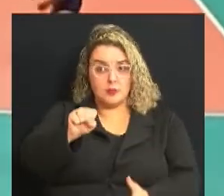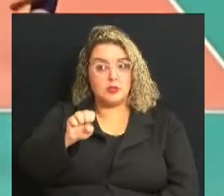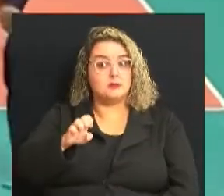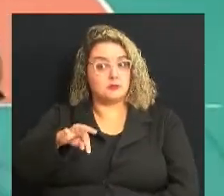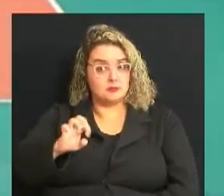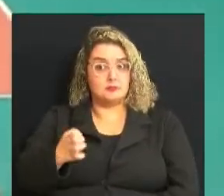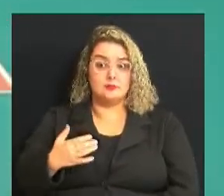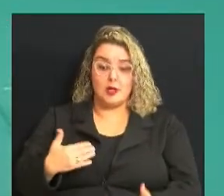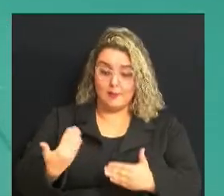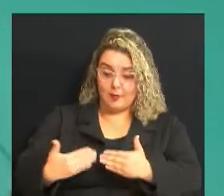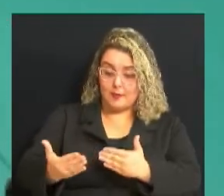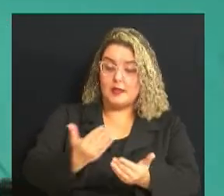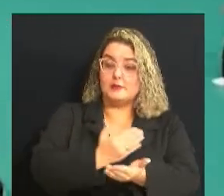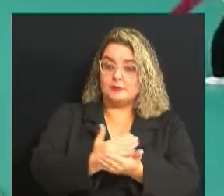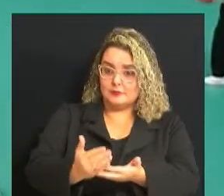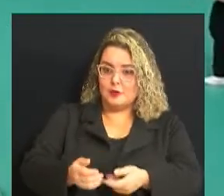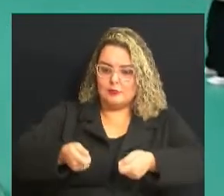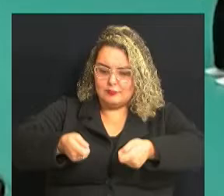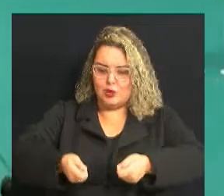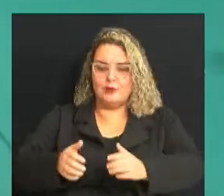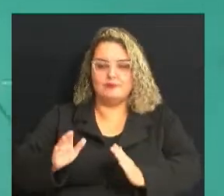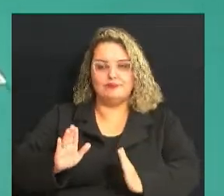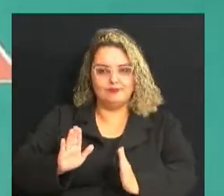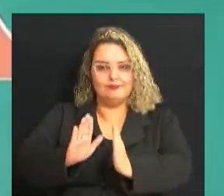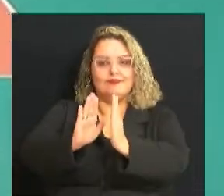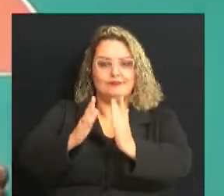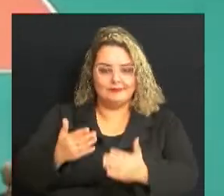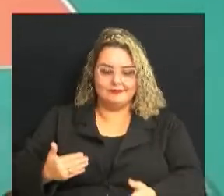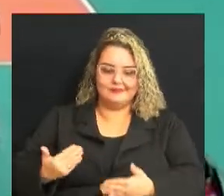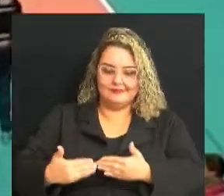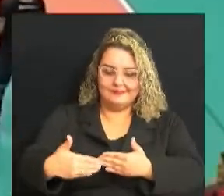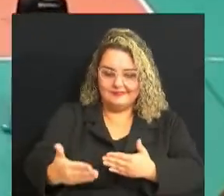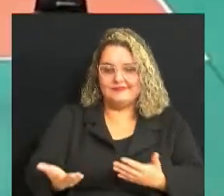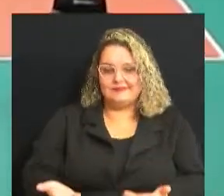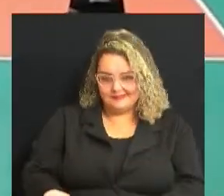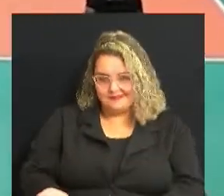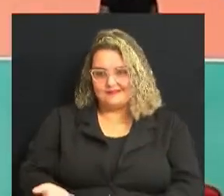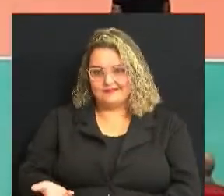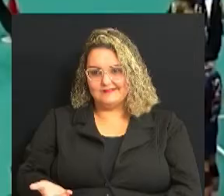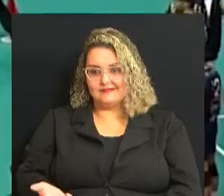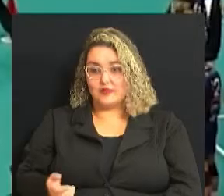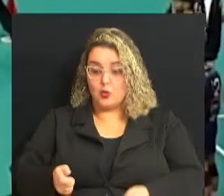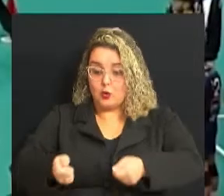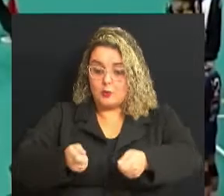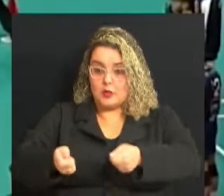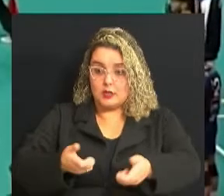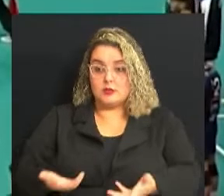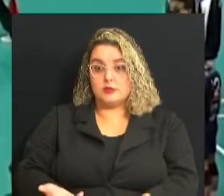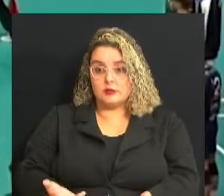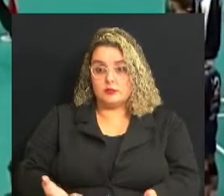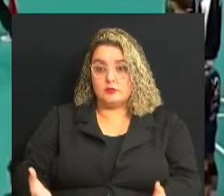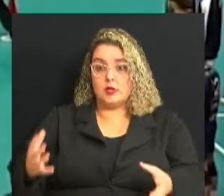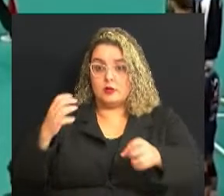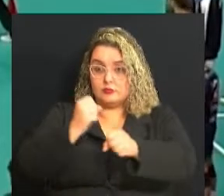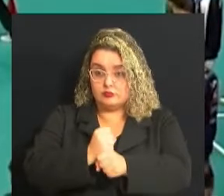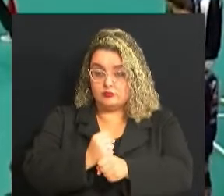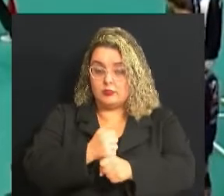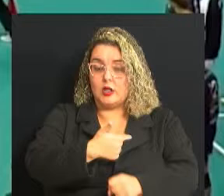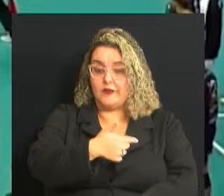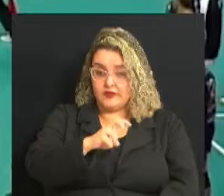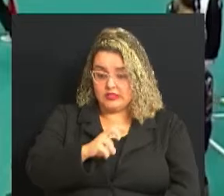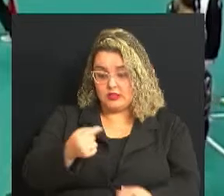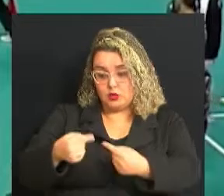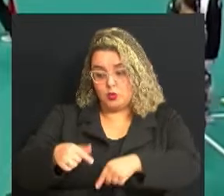desde o início ficaram na frente do placar. Comandando o jogo, fechou em